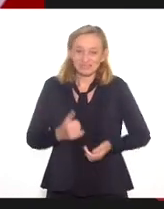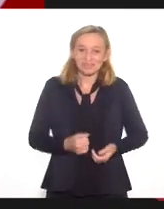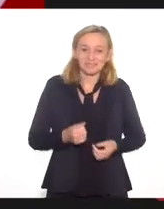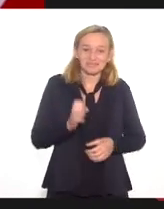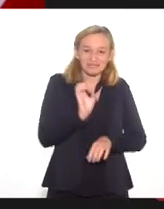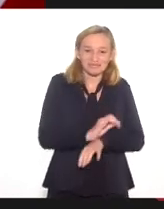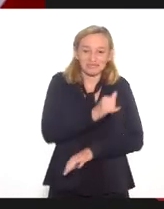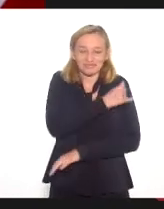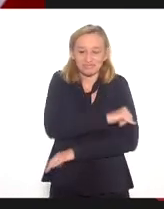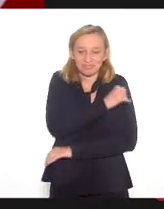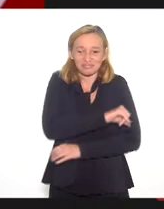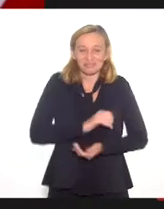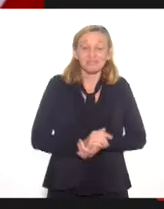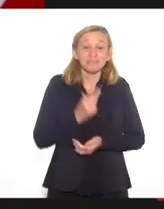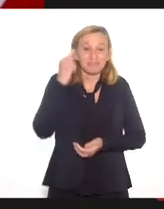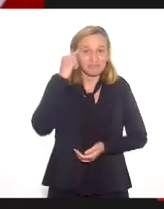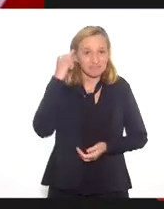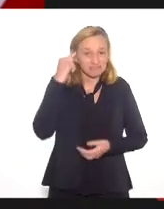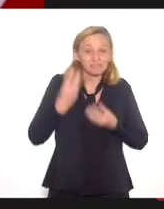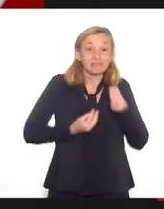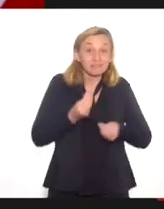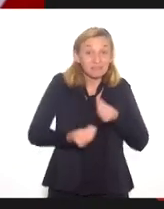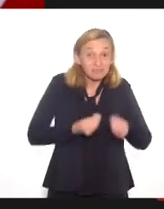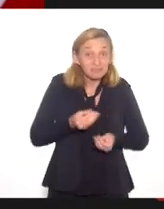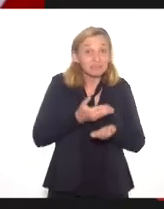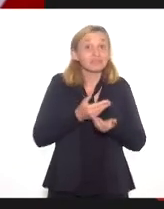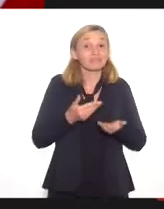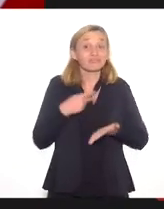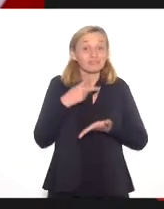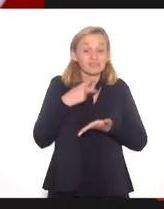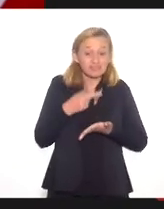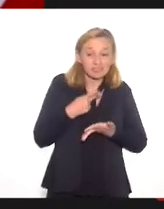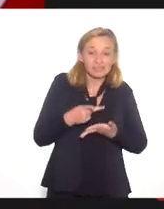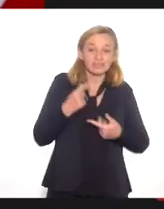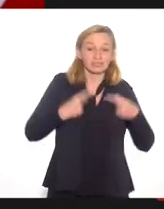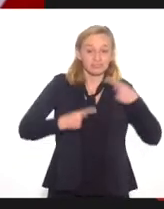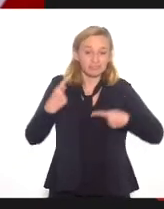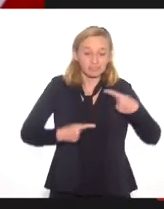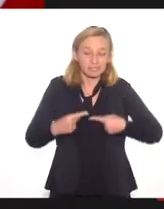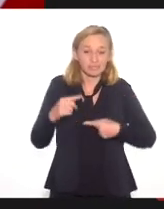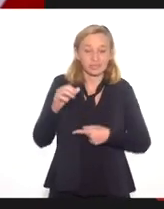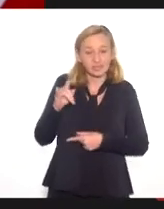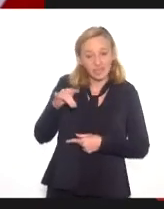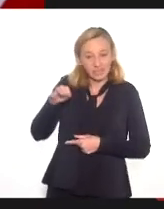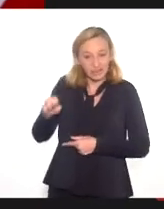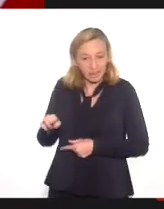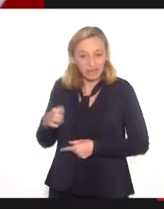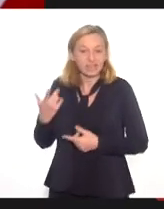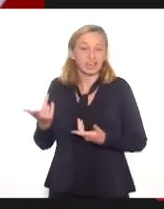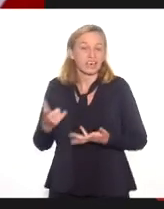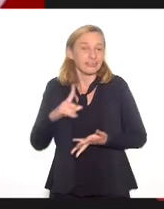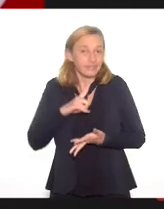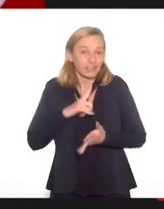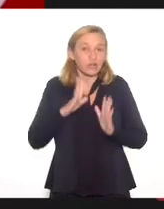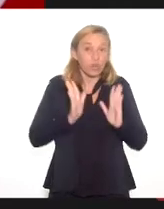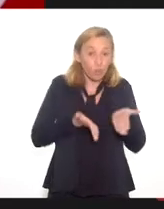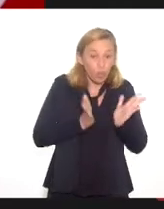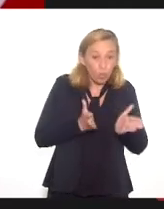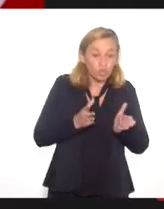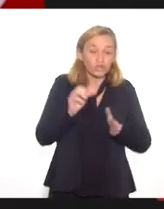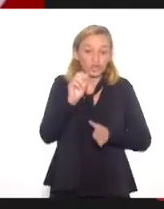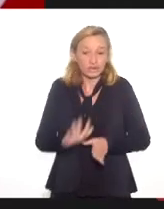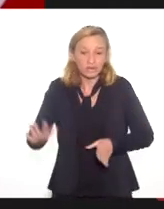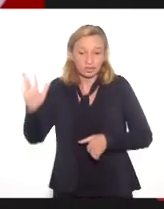estado do Rio de Janeiro né pensar de como é que a gente fomenta por exemplo a política do PNAE né que existe hoje a nível